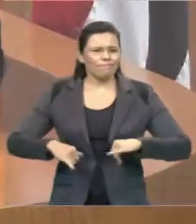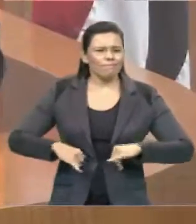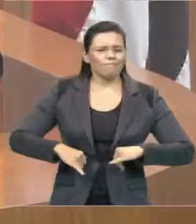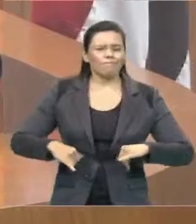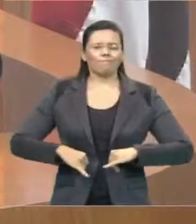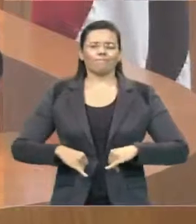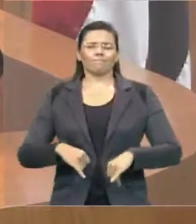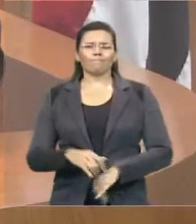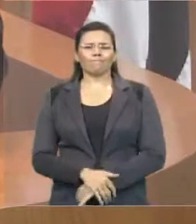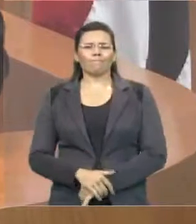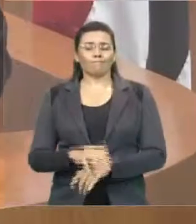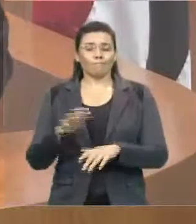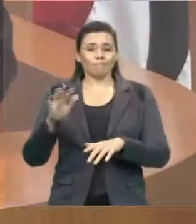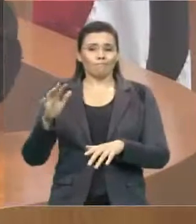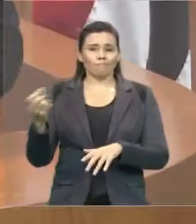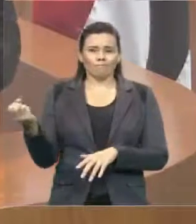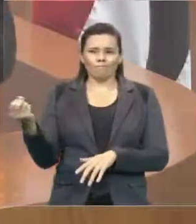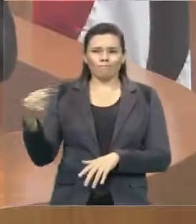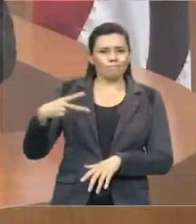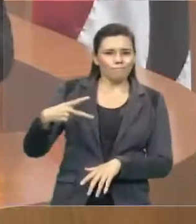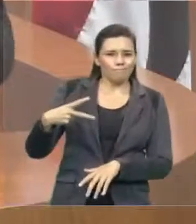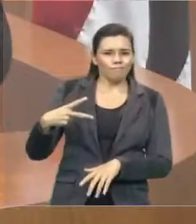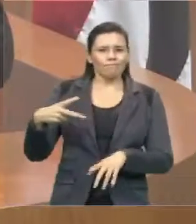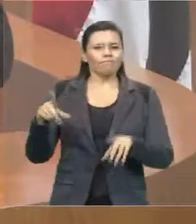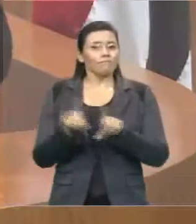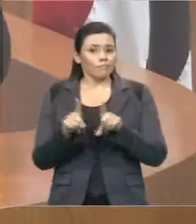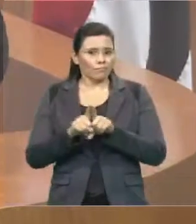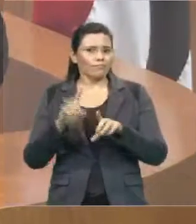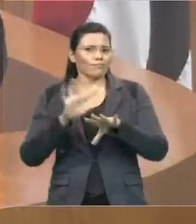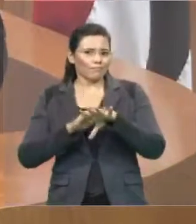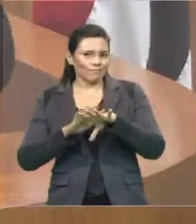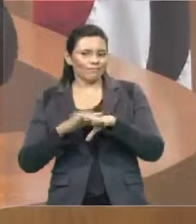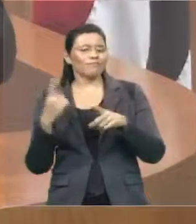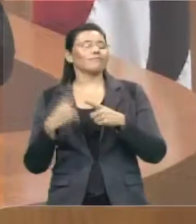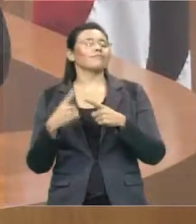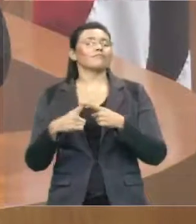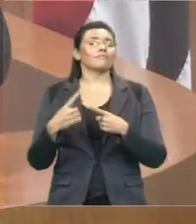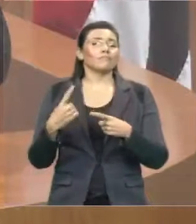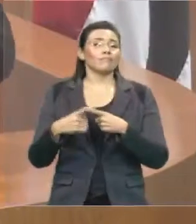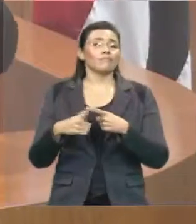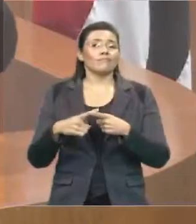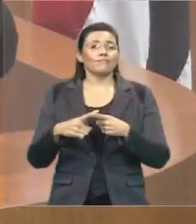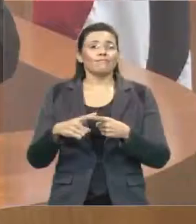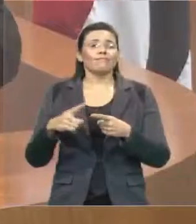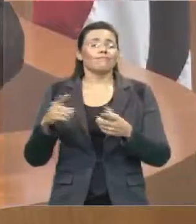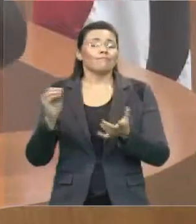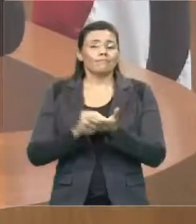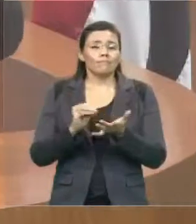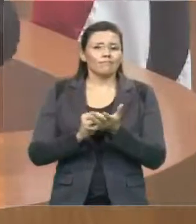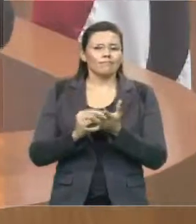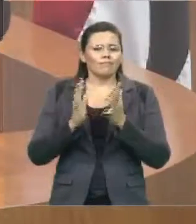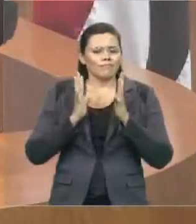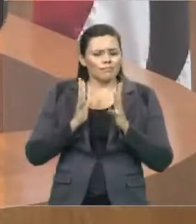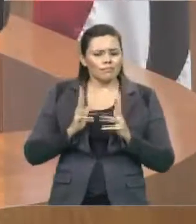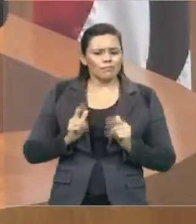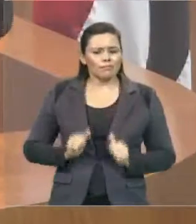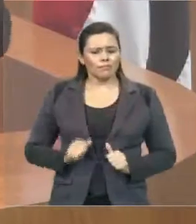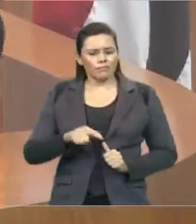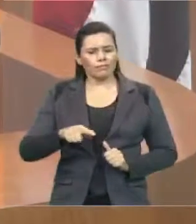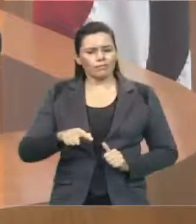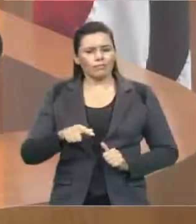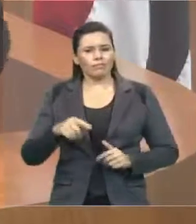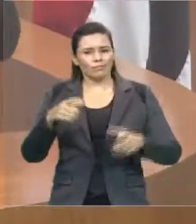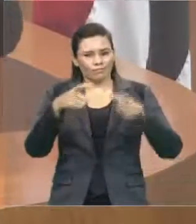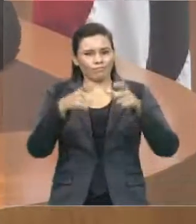local. Ele chega a dizer, o filtro do bebedouro nunca foi trocado. A caixa d'água está com água